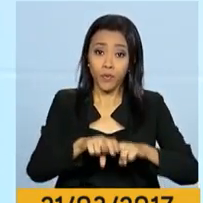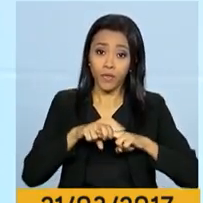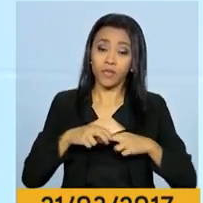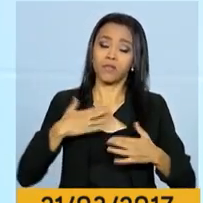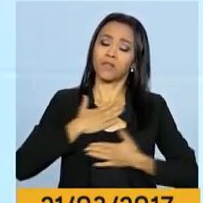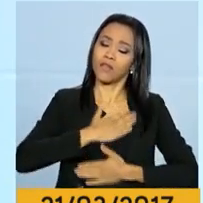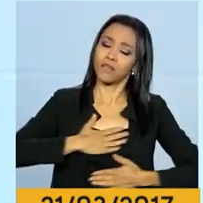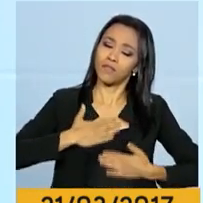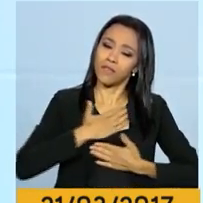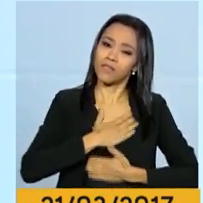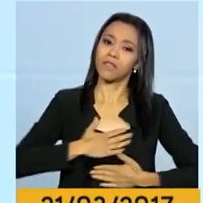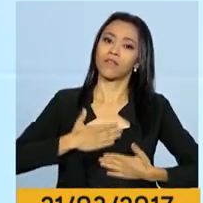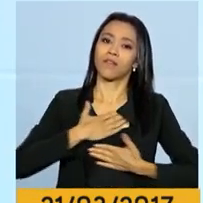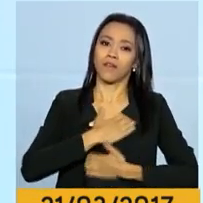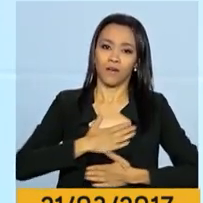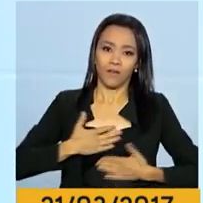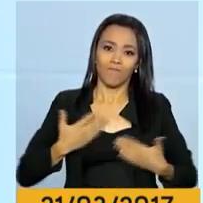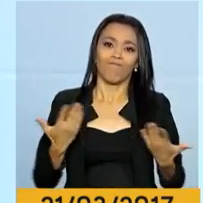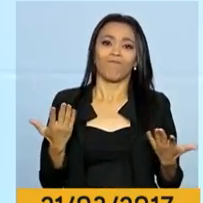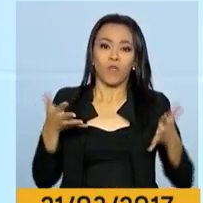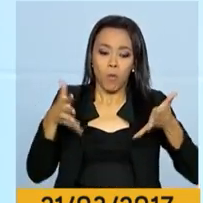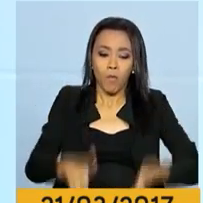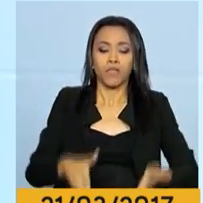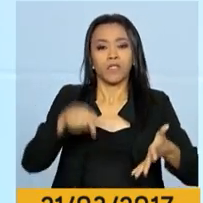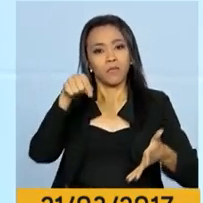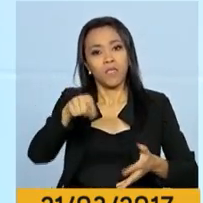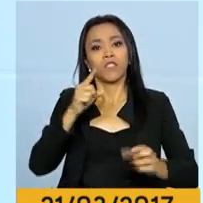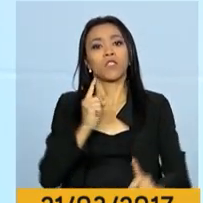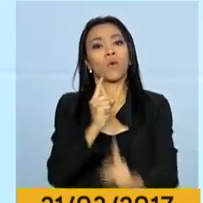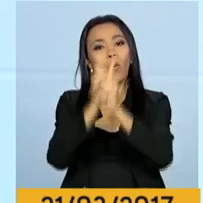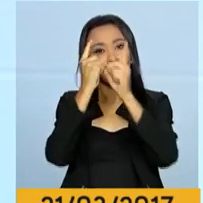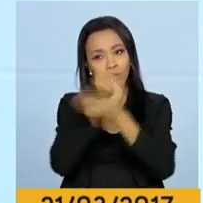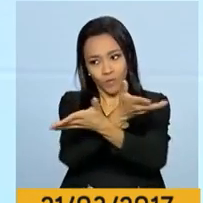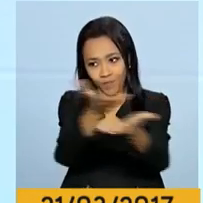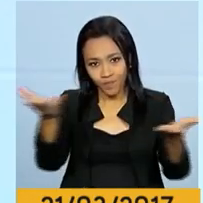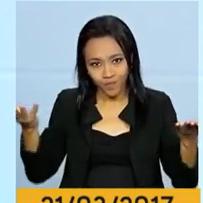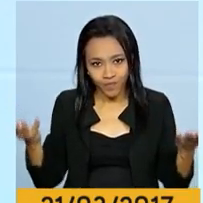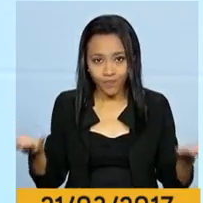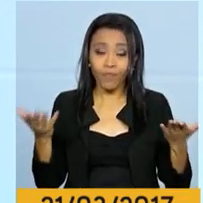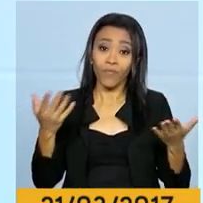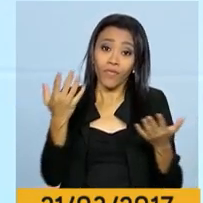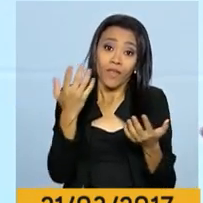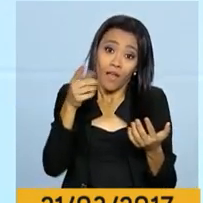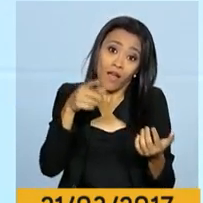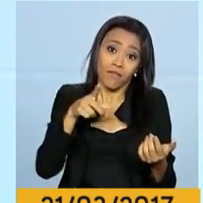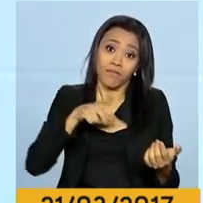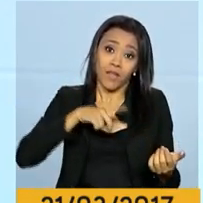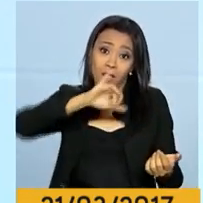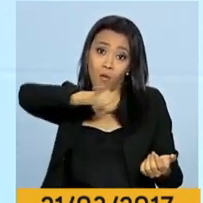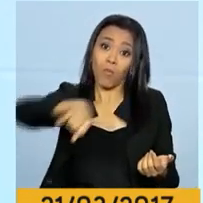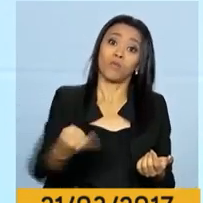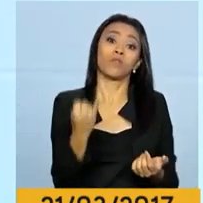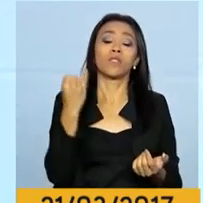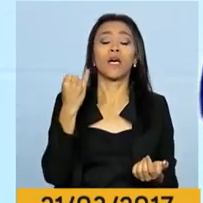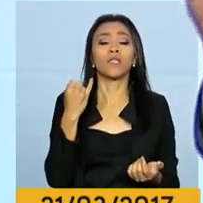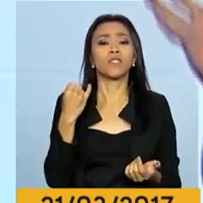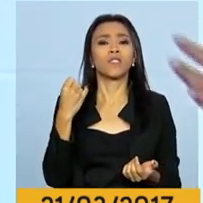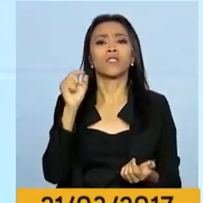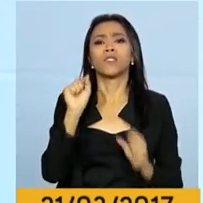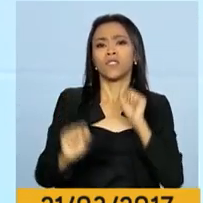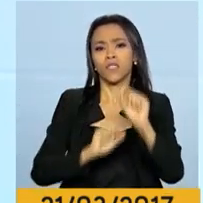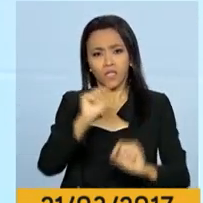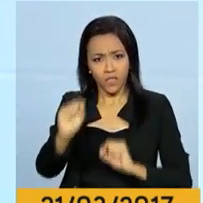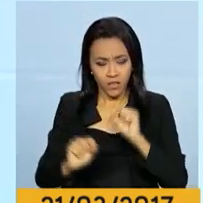eu participo deste encontro, senhora Susan Siegel, até pela oportunidade que estou tendo de, para um